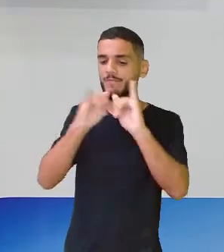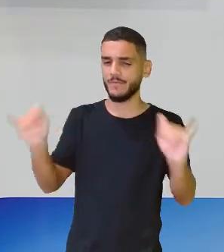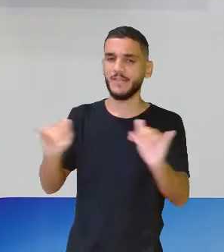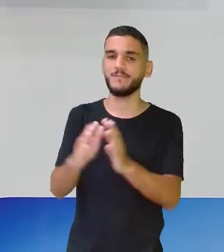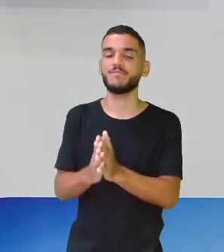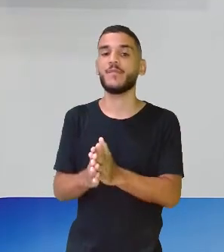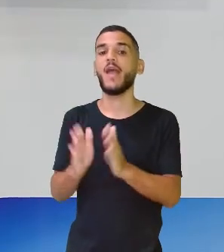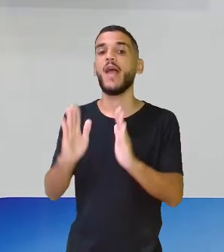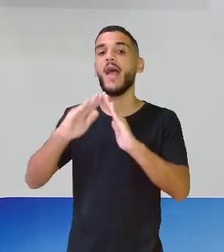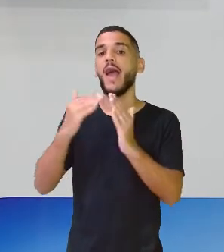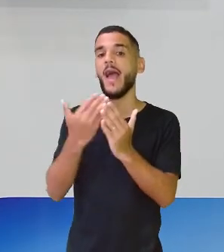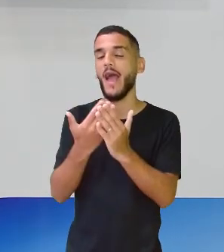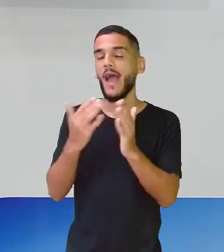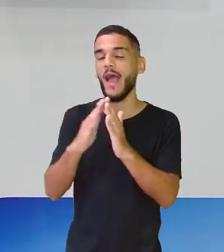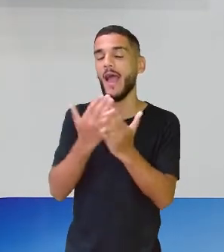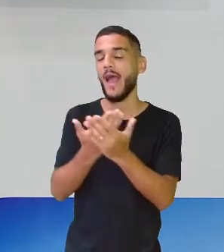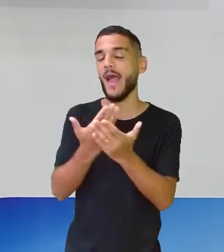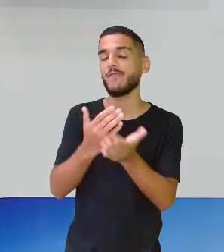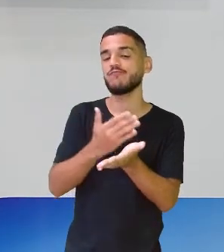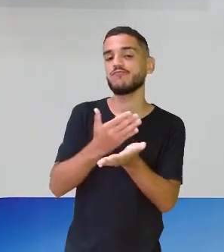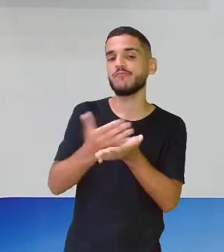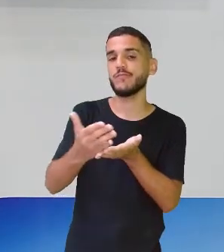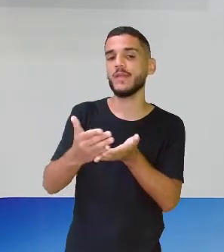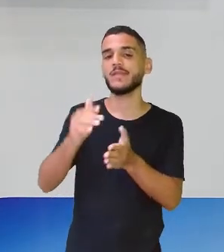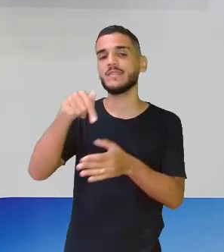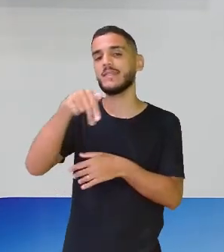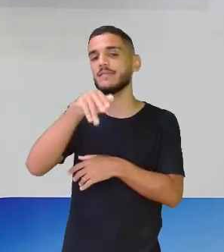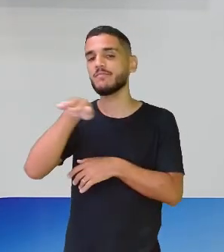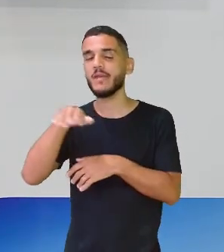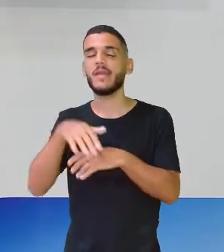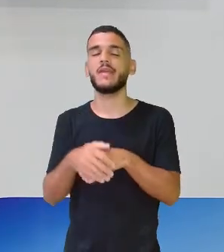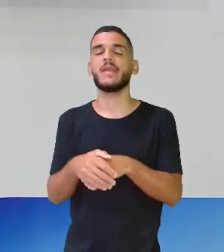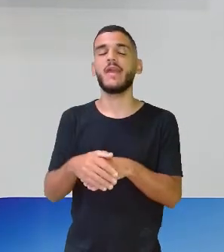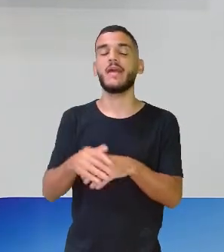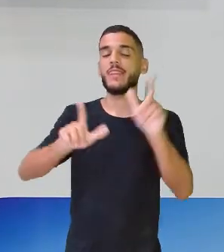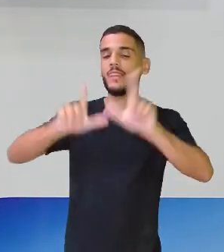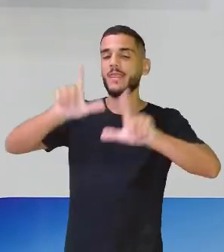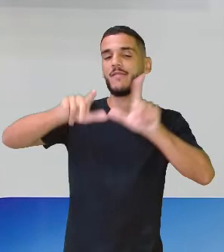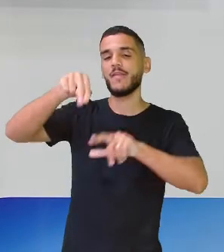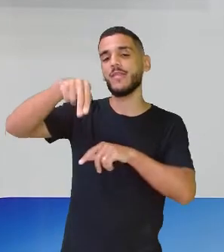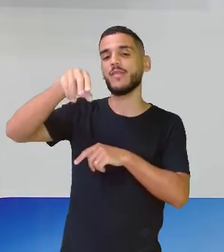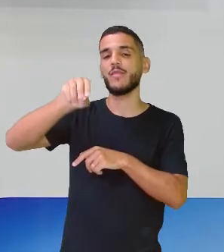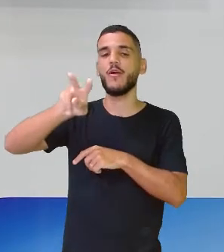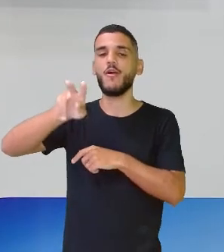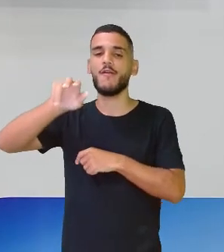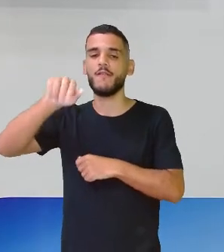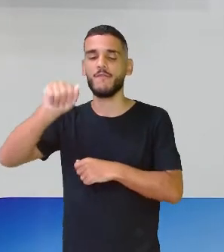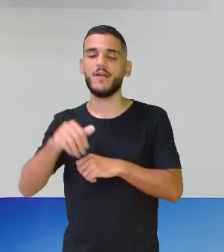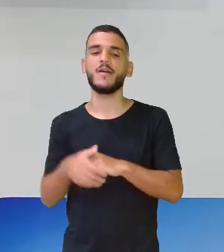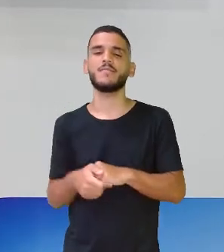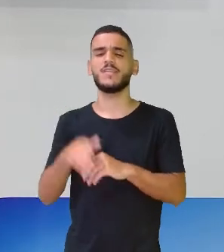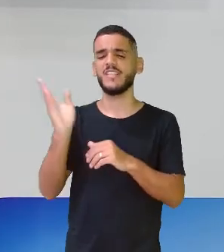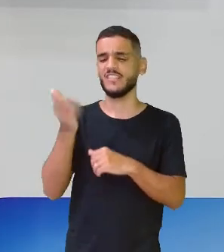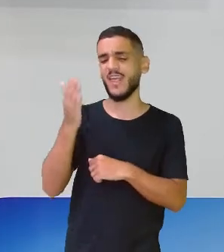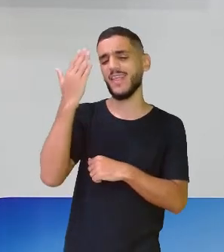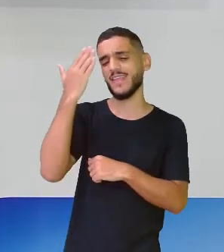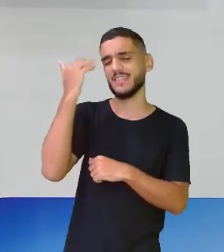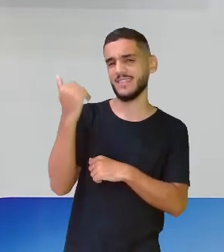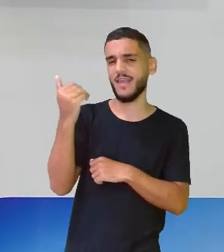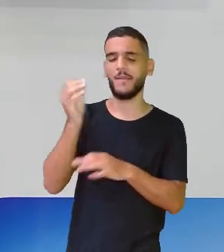às 7h30, TV Nova, você que conhece as nossas aulas, que já segue a nossa rotina, já deve estar